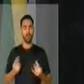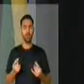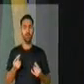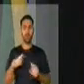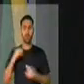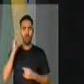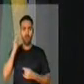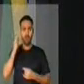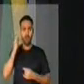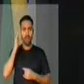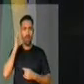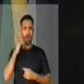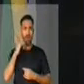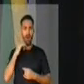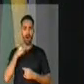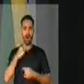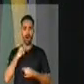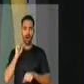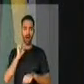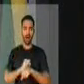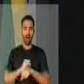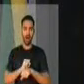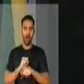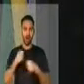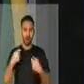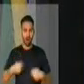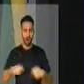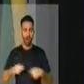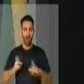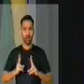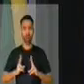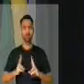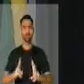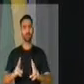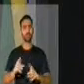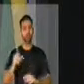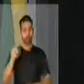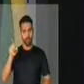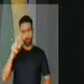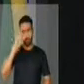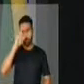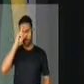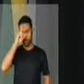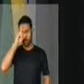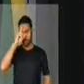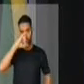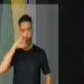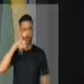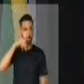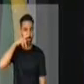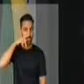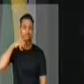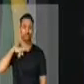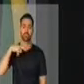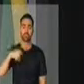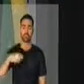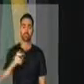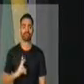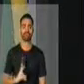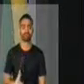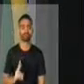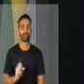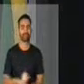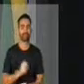sofram solução de continuidade. Então, nós temos demandas e obras no Hospital Laureano de João Pessoa, temos demandas também